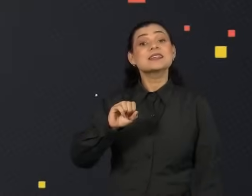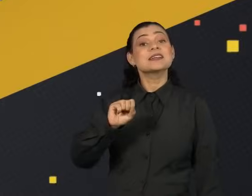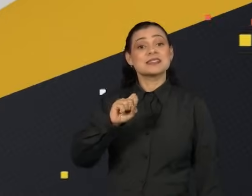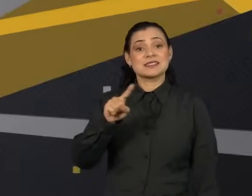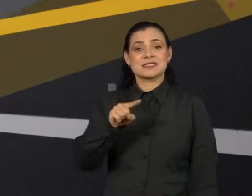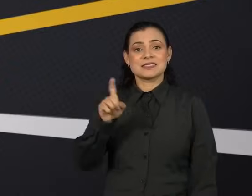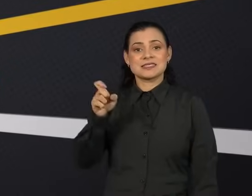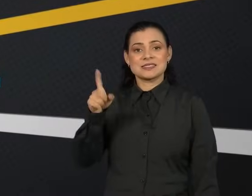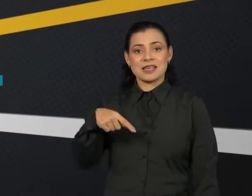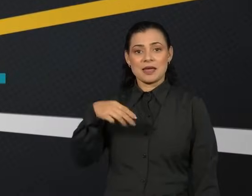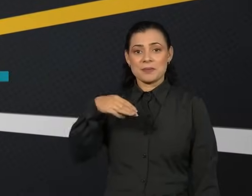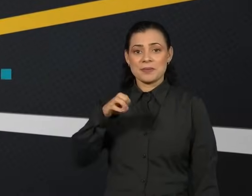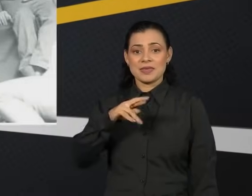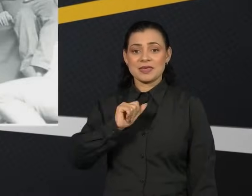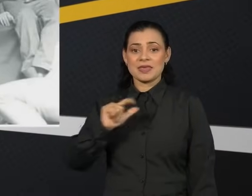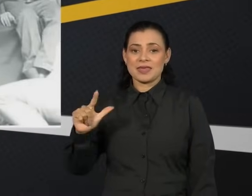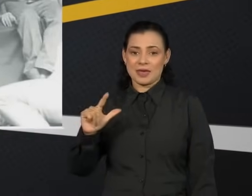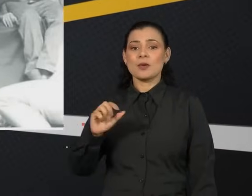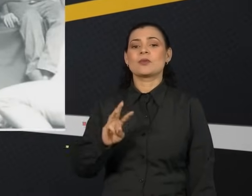Wisnik.